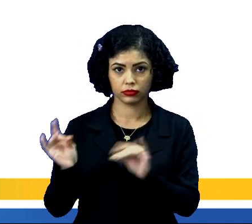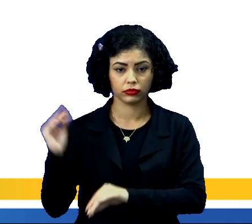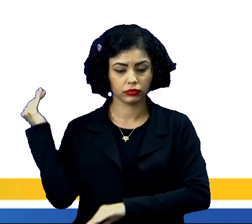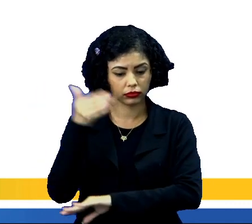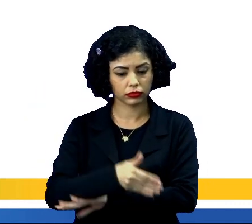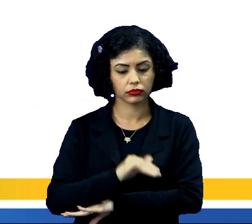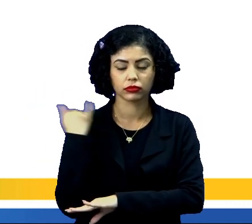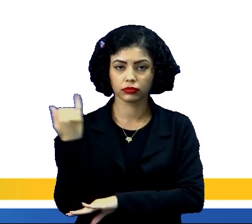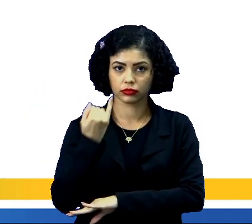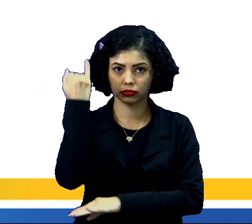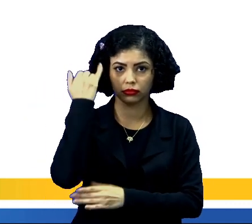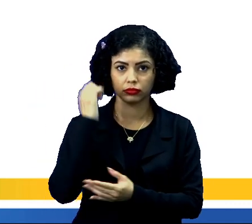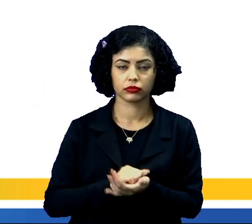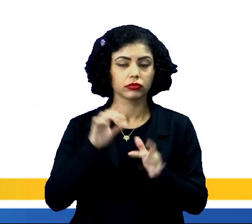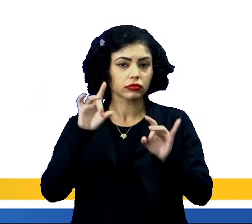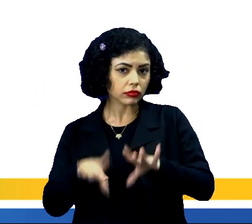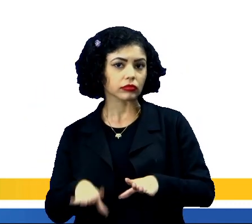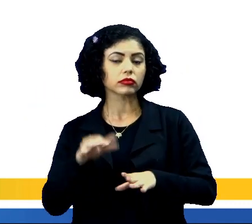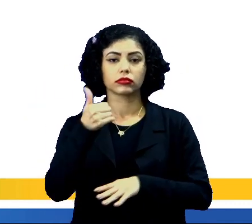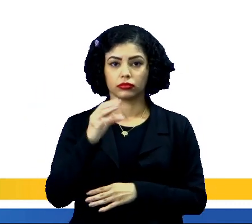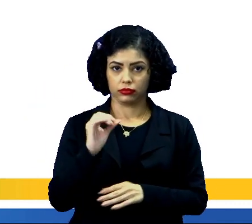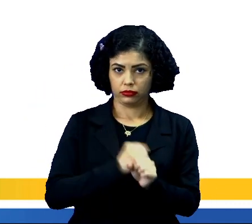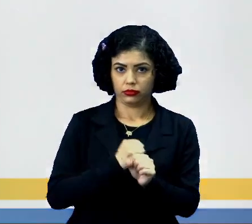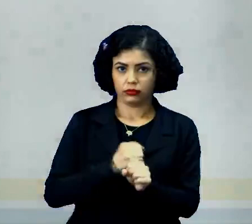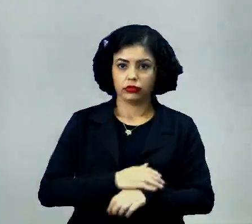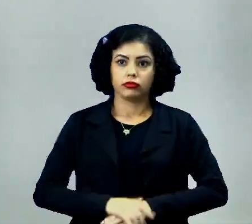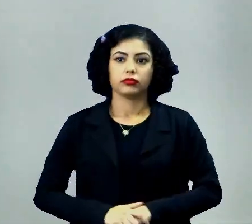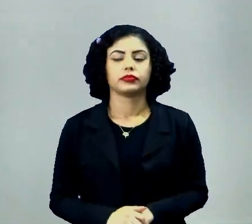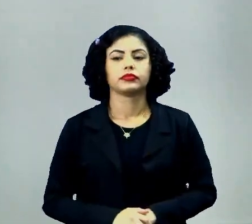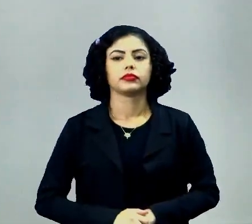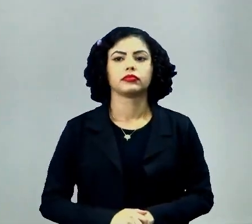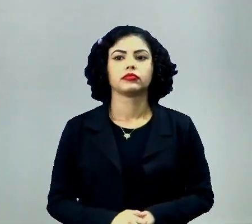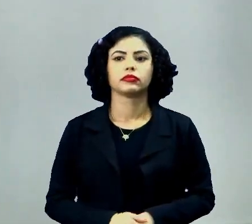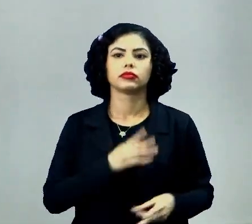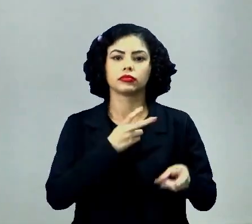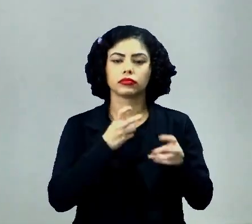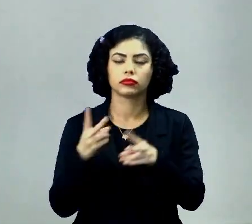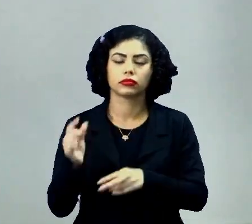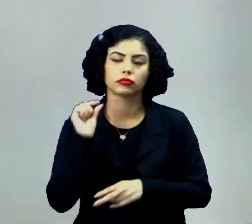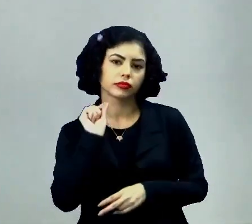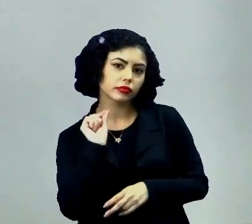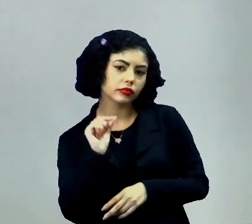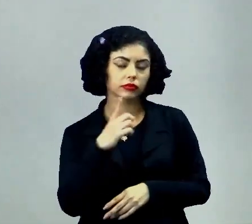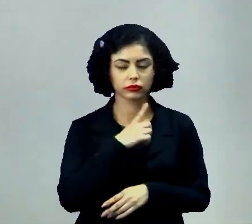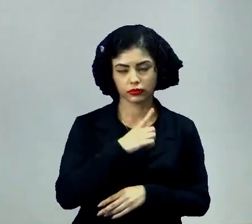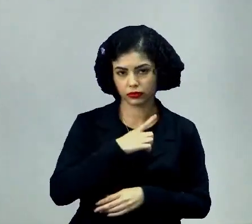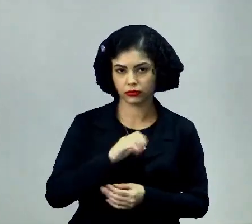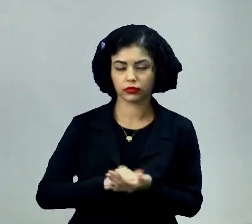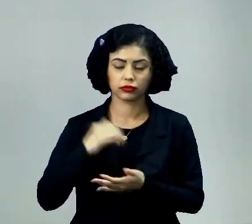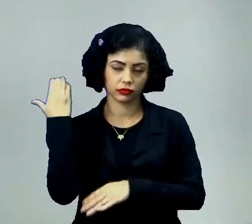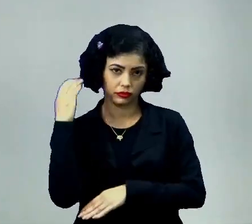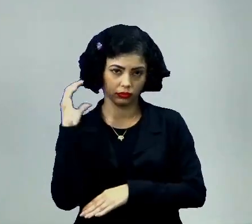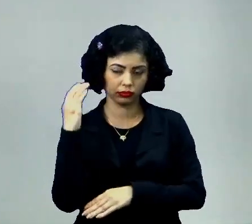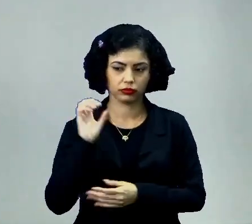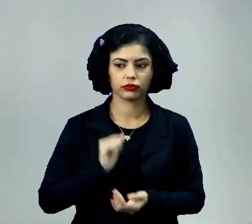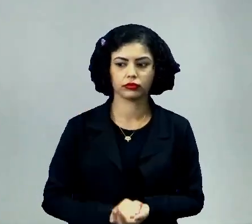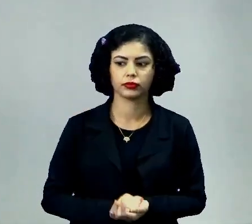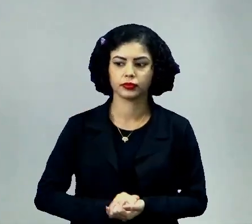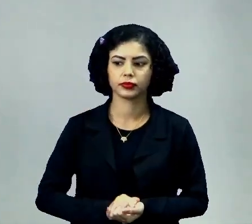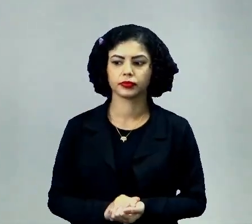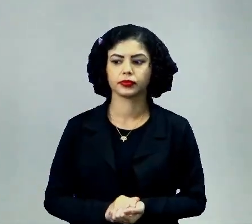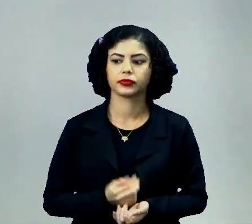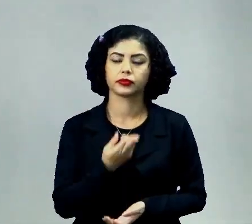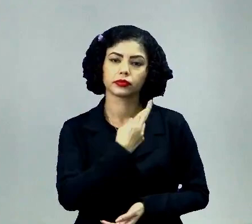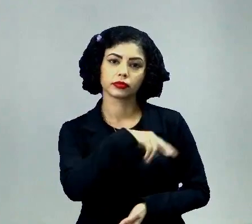atravessando, principalmente aí nos últimos 10 anos. Então, a gente observa que nós temos uma ciência que